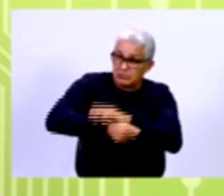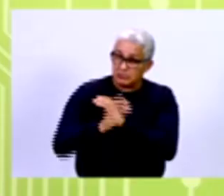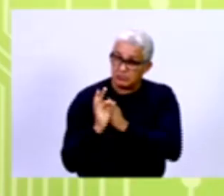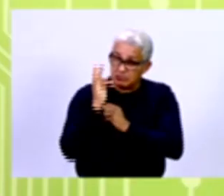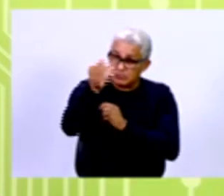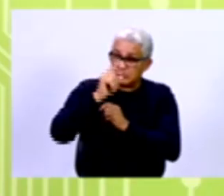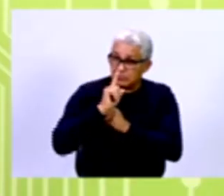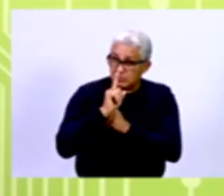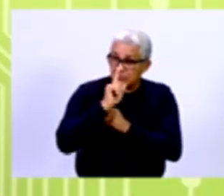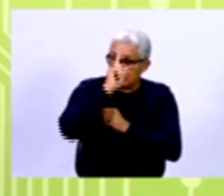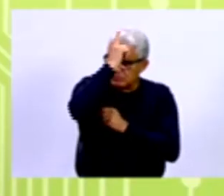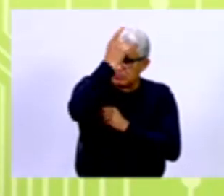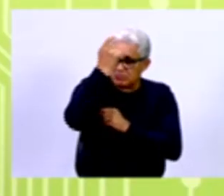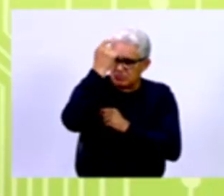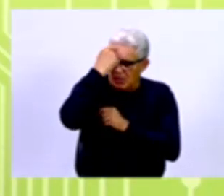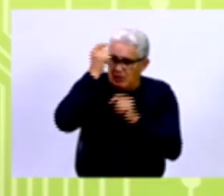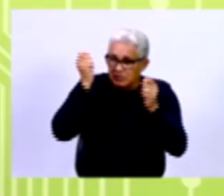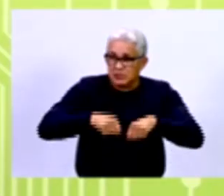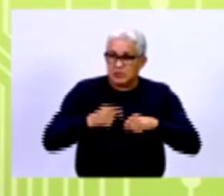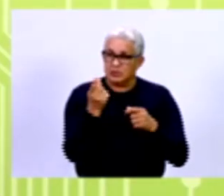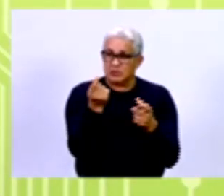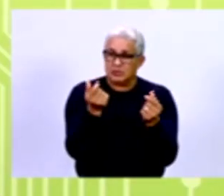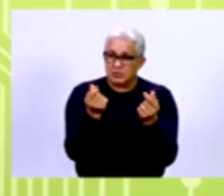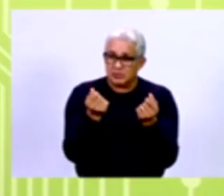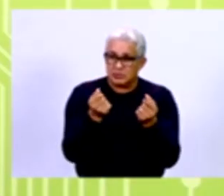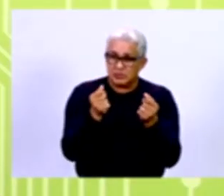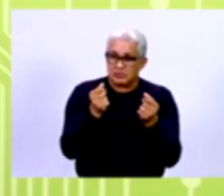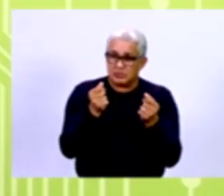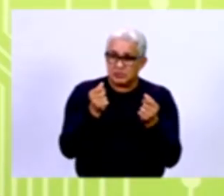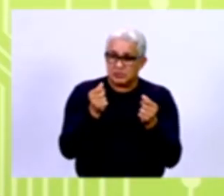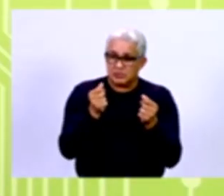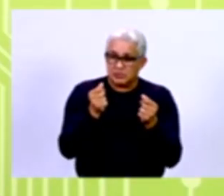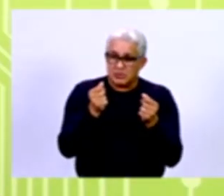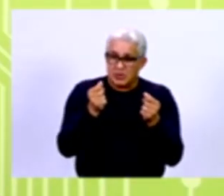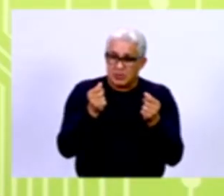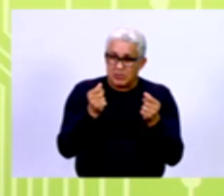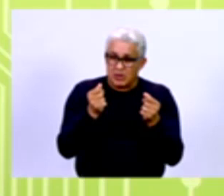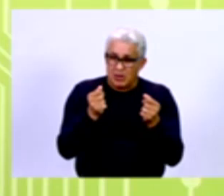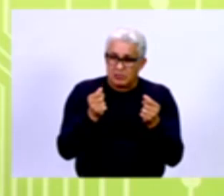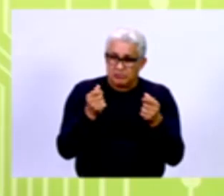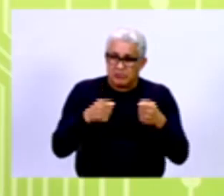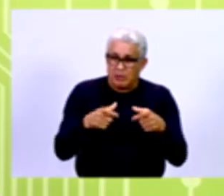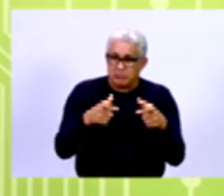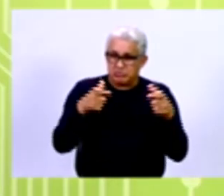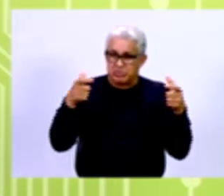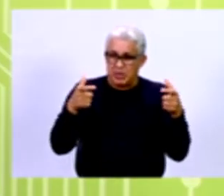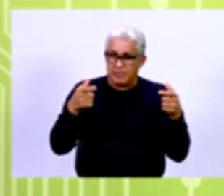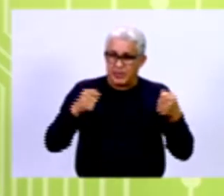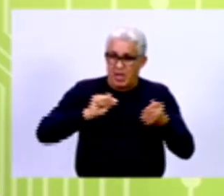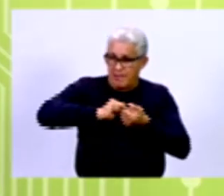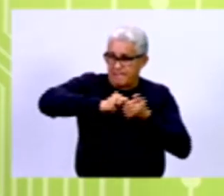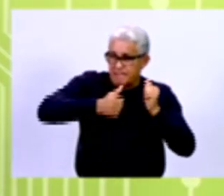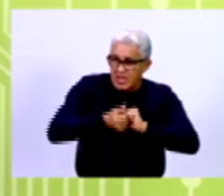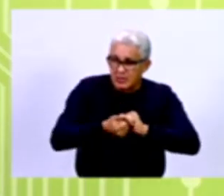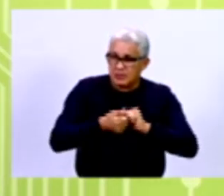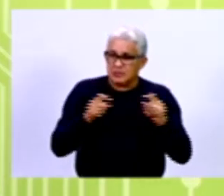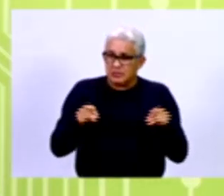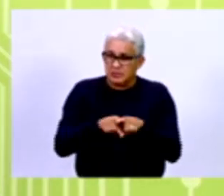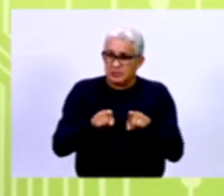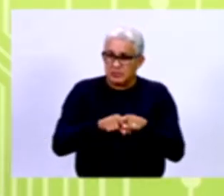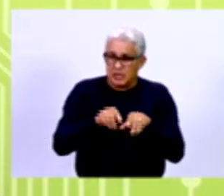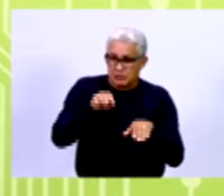uma ideia se a economia está crescendo, se ela precisa de ajustes, se ela está operando